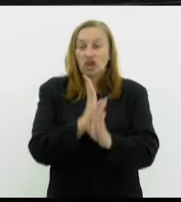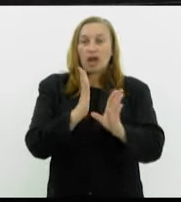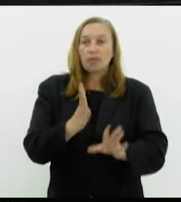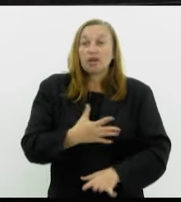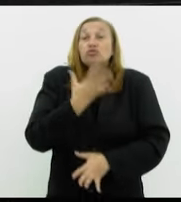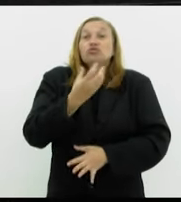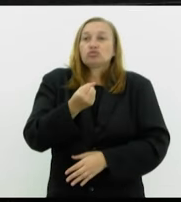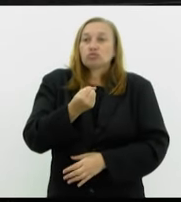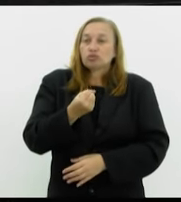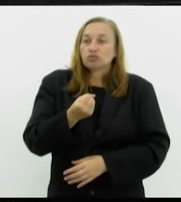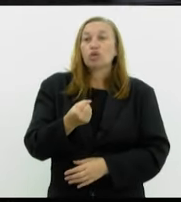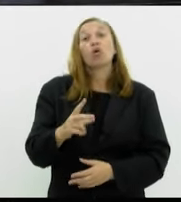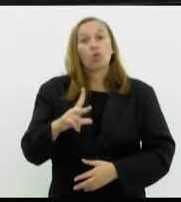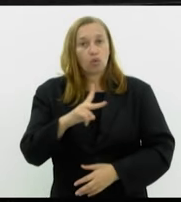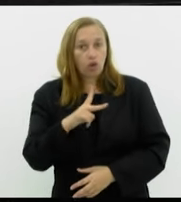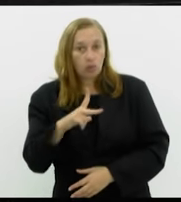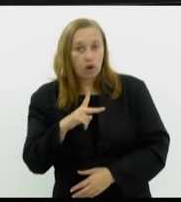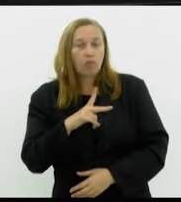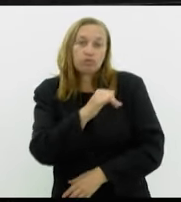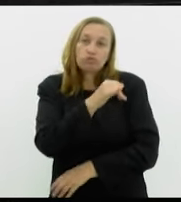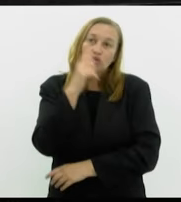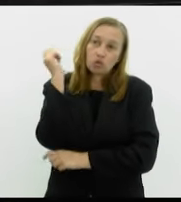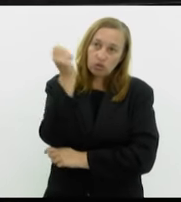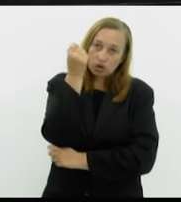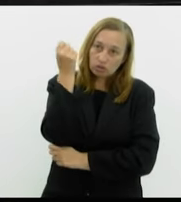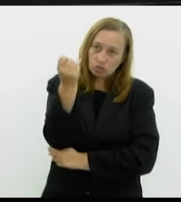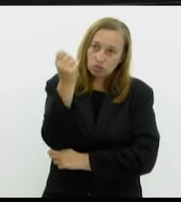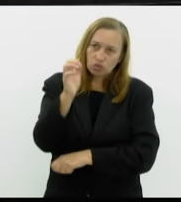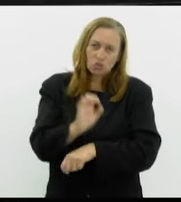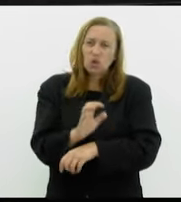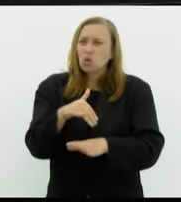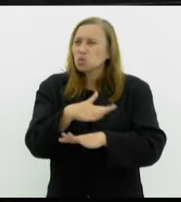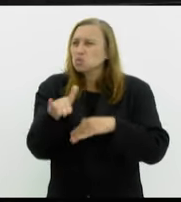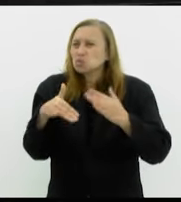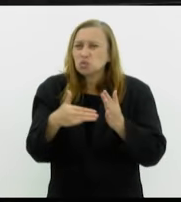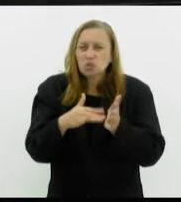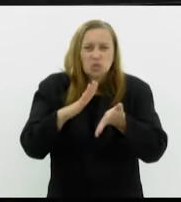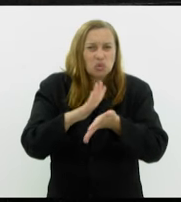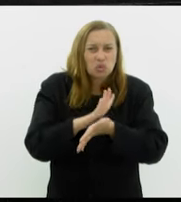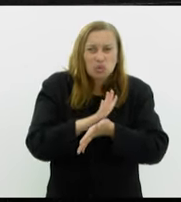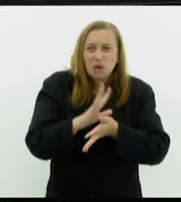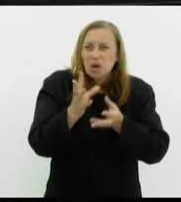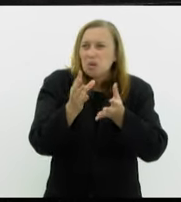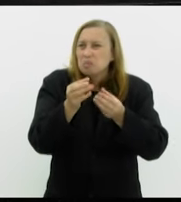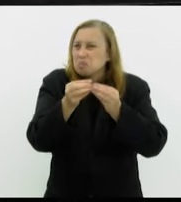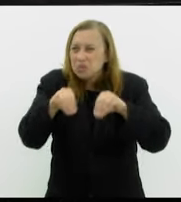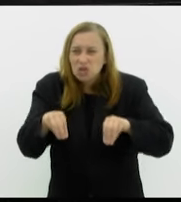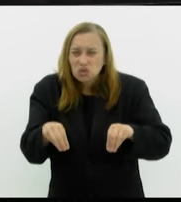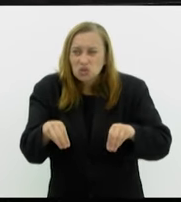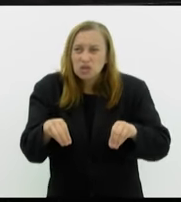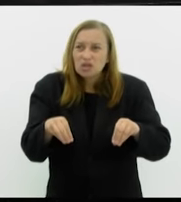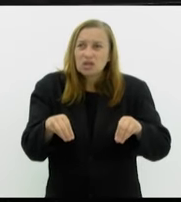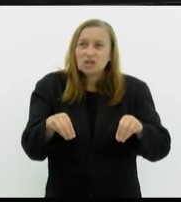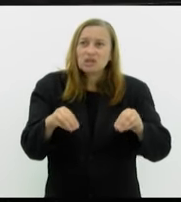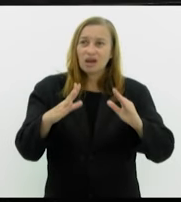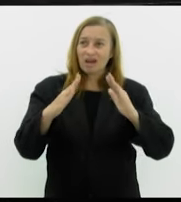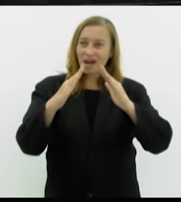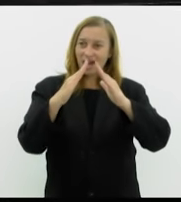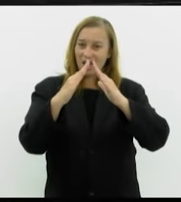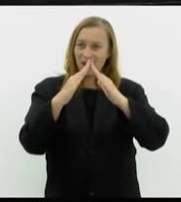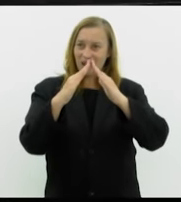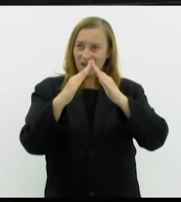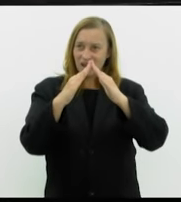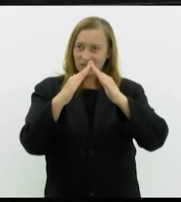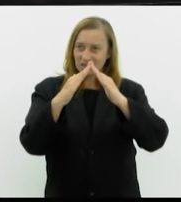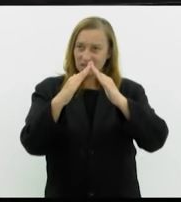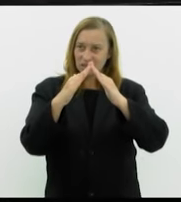veja, o próprio Rio Grande do Sul, com toda a tragédia, a casa tá de, o número